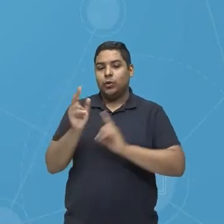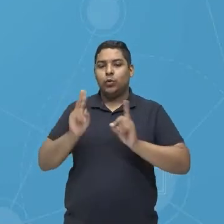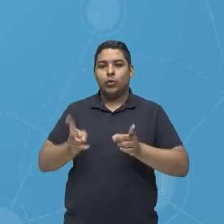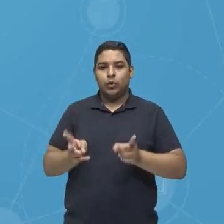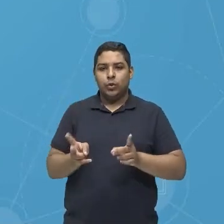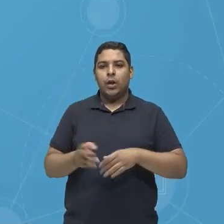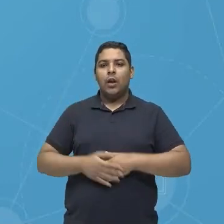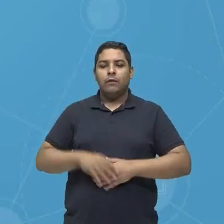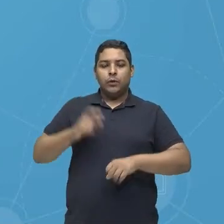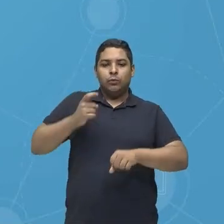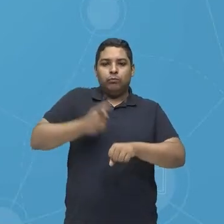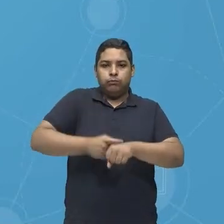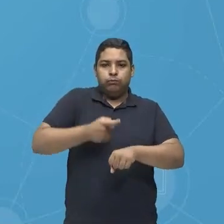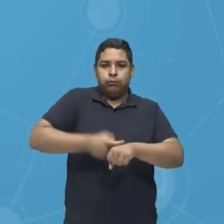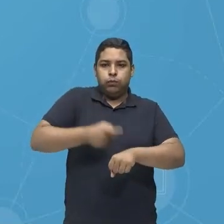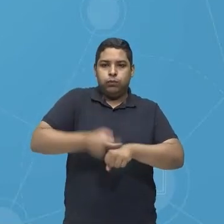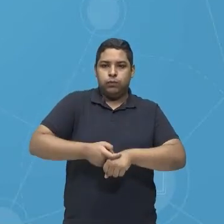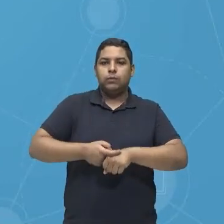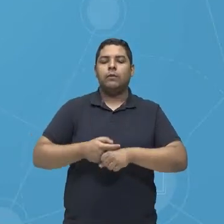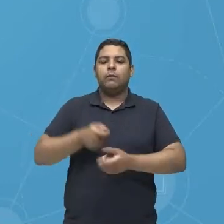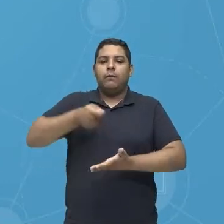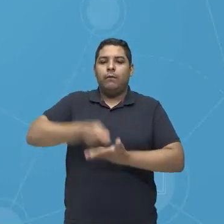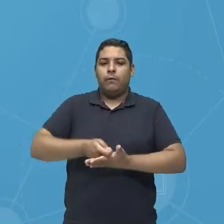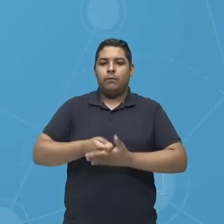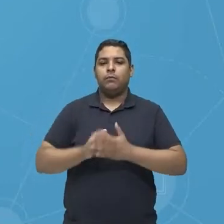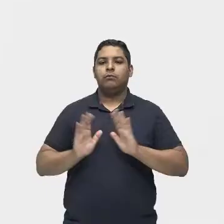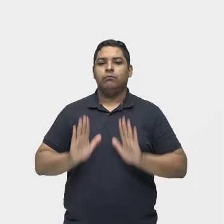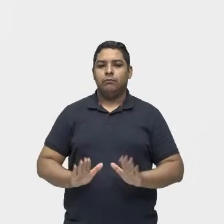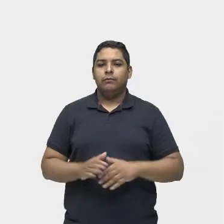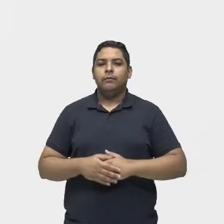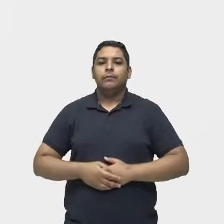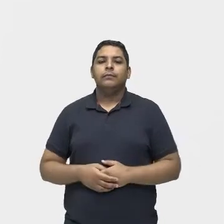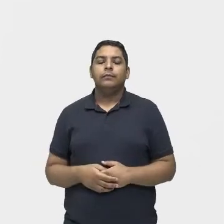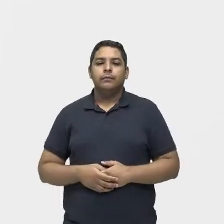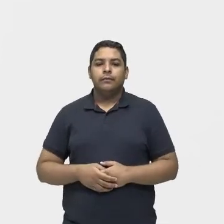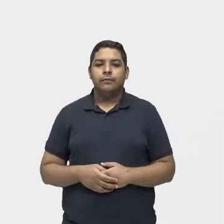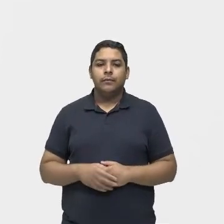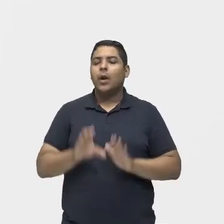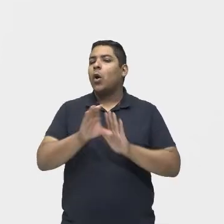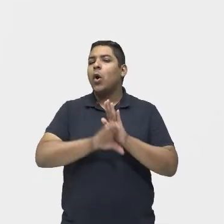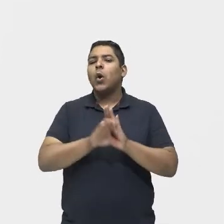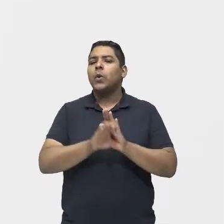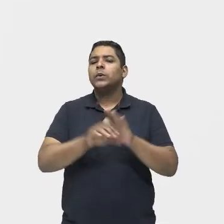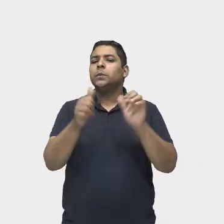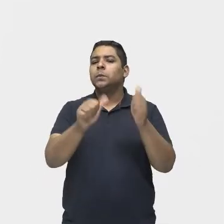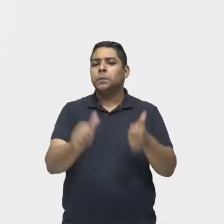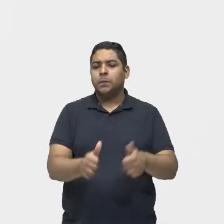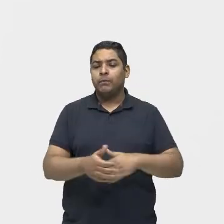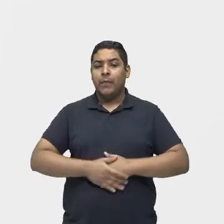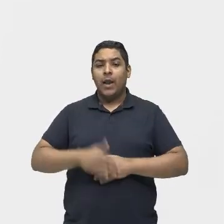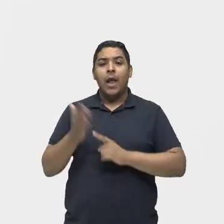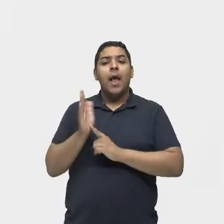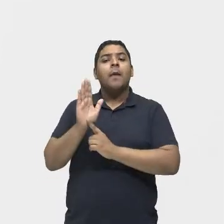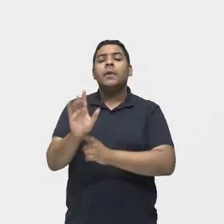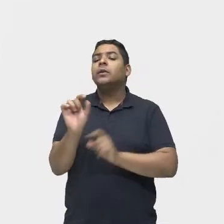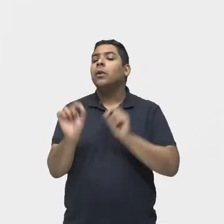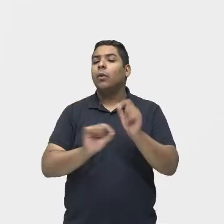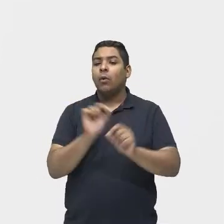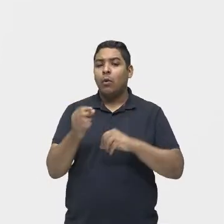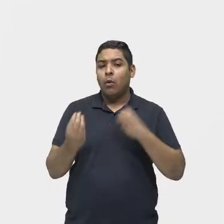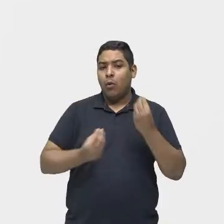firme, rígida. Vamos lá agora para o conceito de escultura. Então, eram representadas de acordo com os